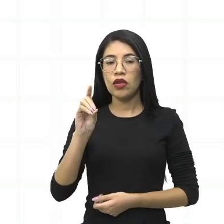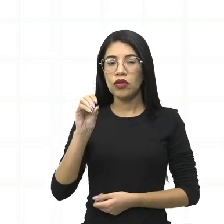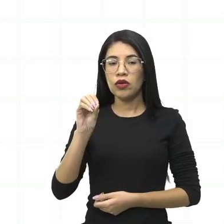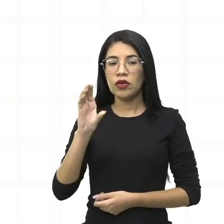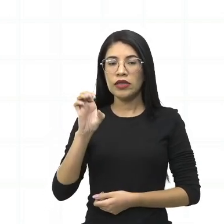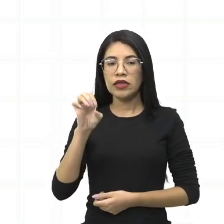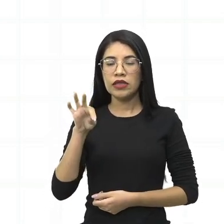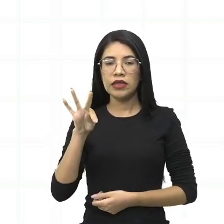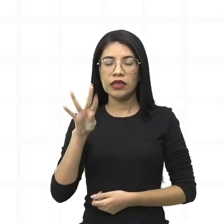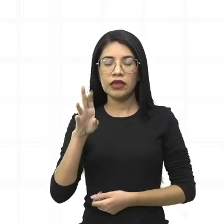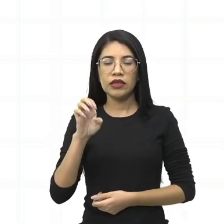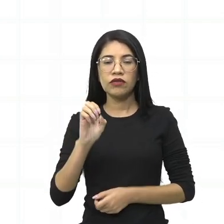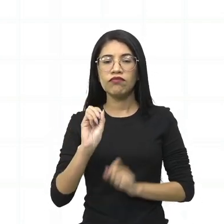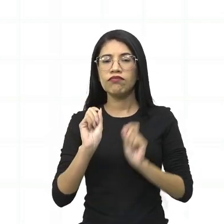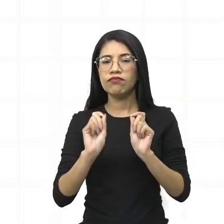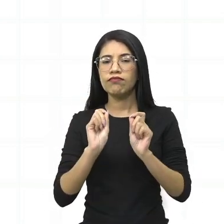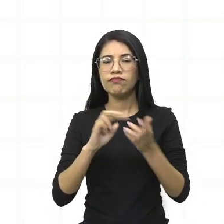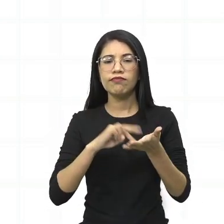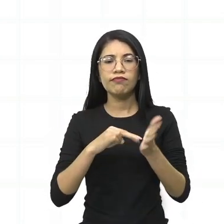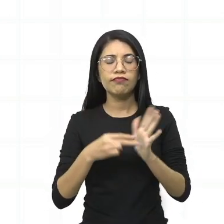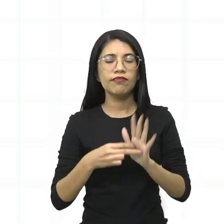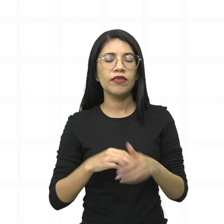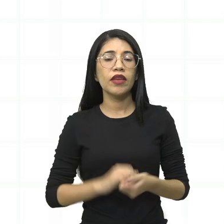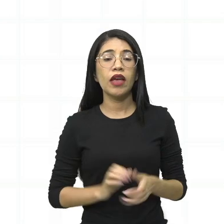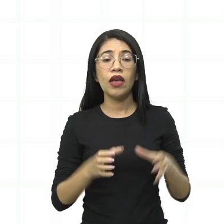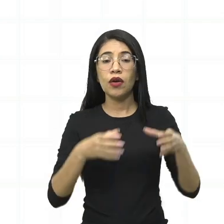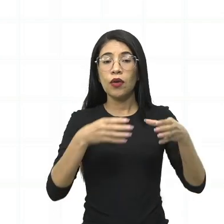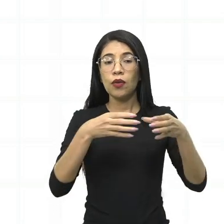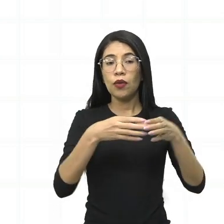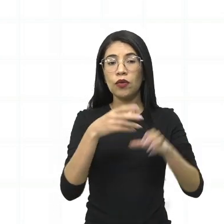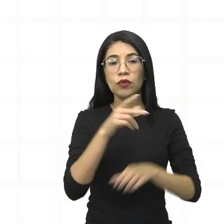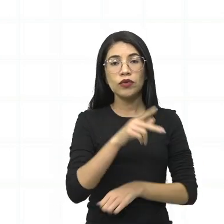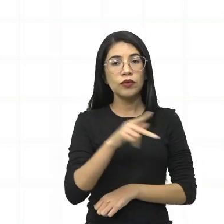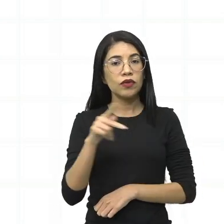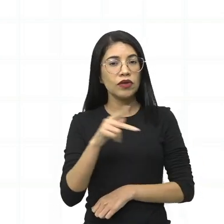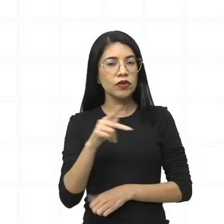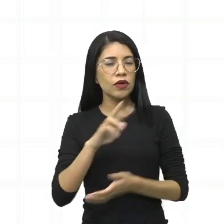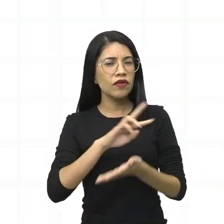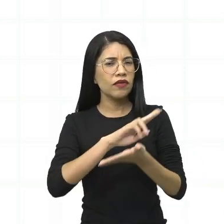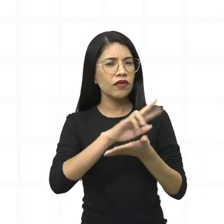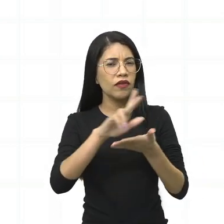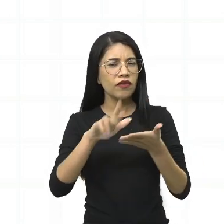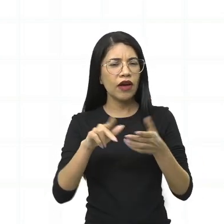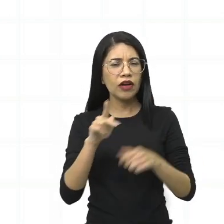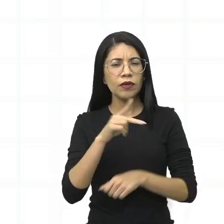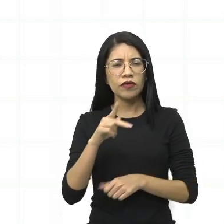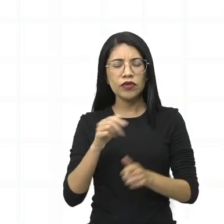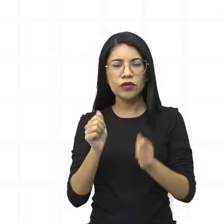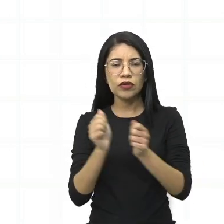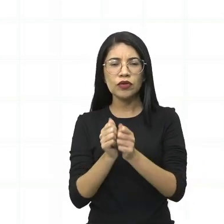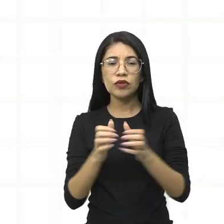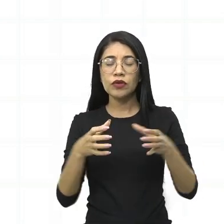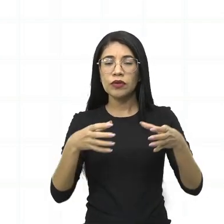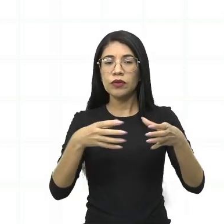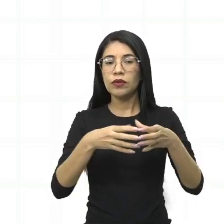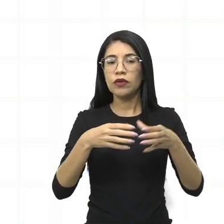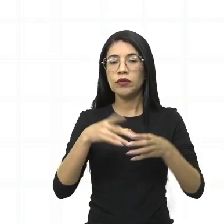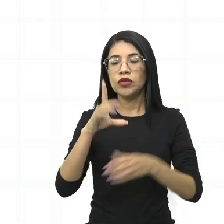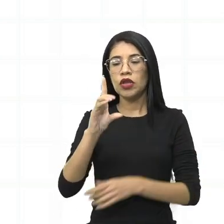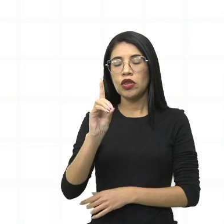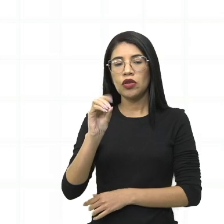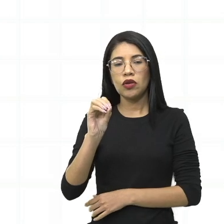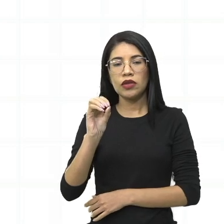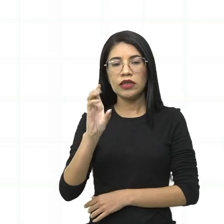Docente. Docente é relativo a professores, né? Então, nós temos aí docente como coletivo